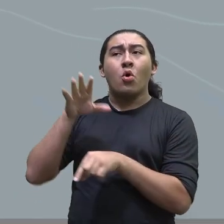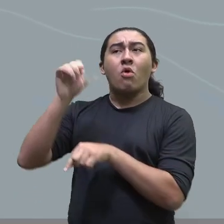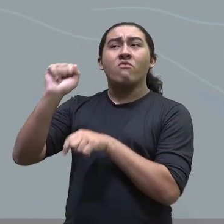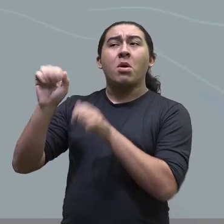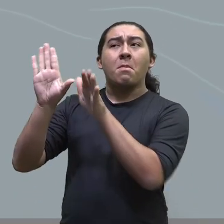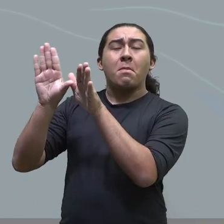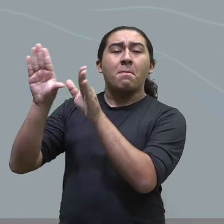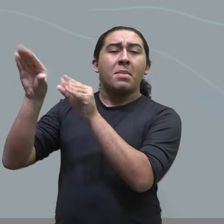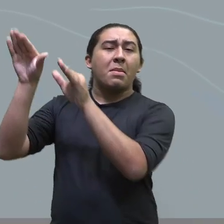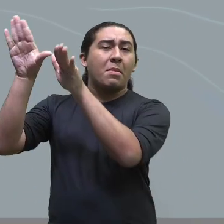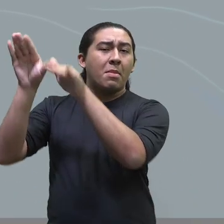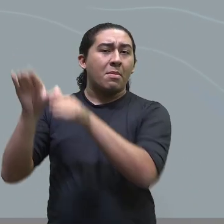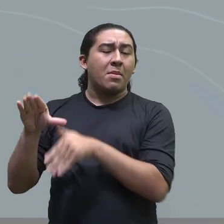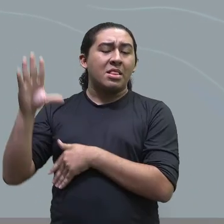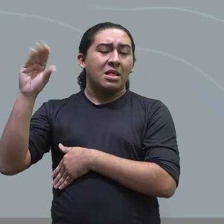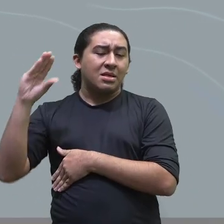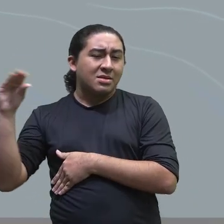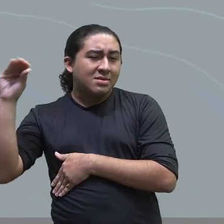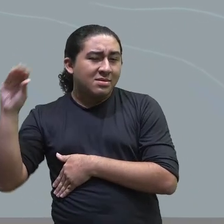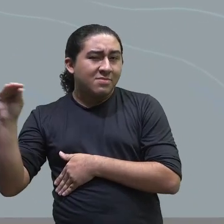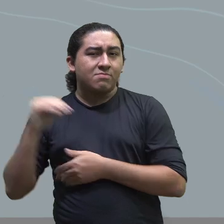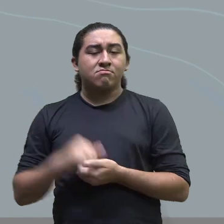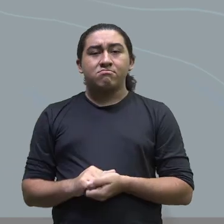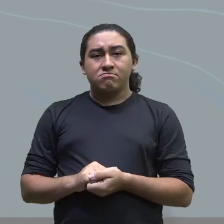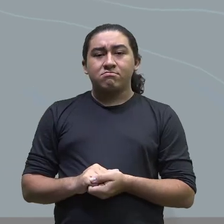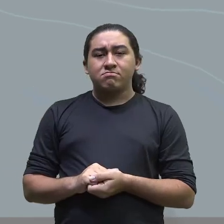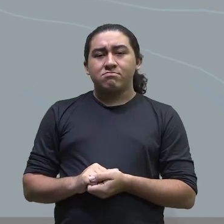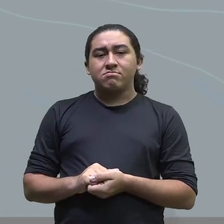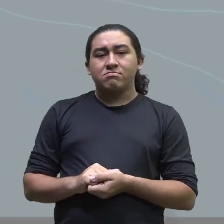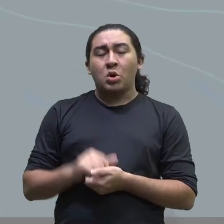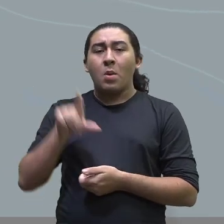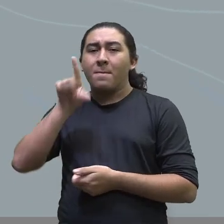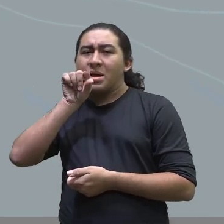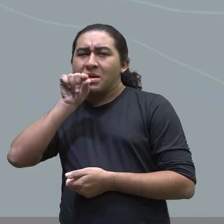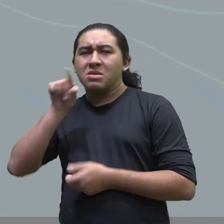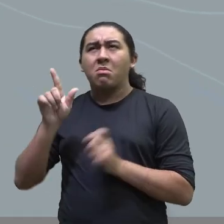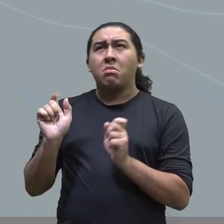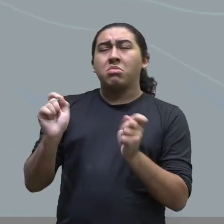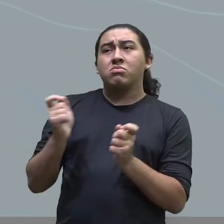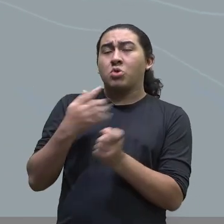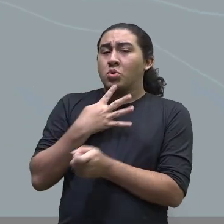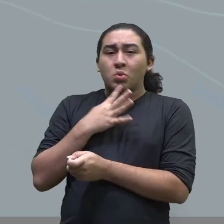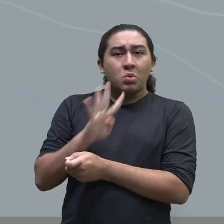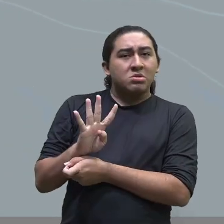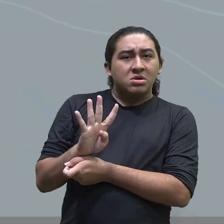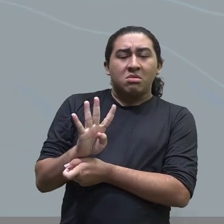desconhecido do outro lado do rio. Poderia ser uma espécie nunca antes vista naquela região.